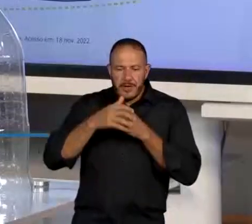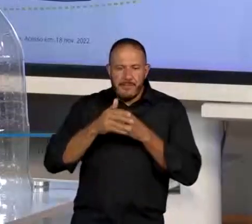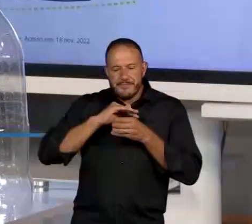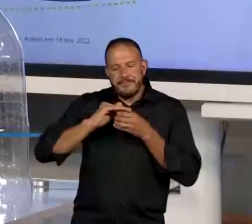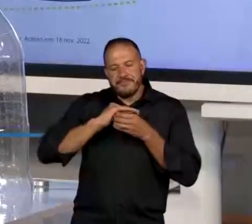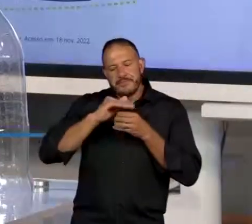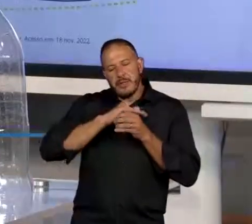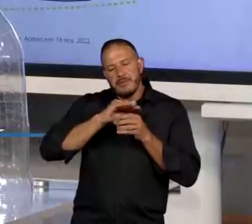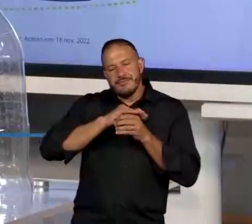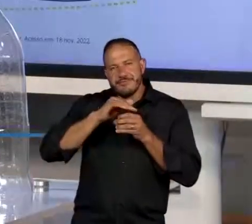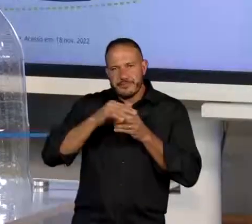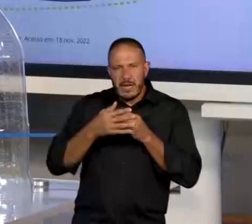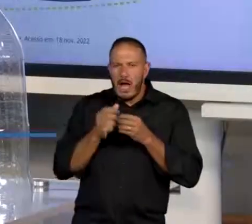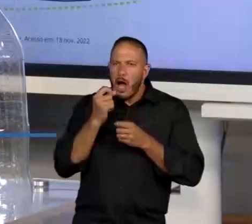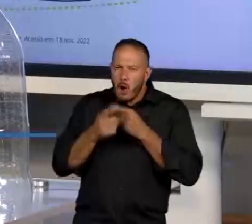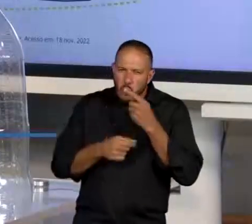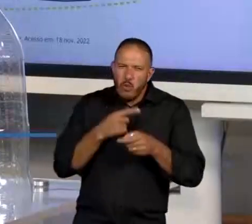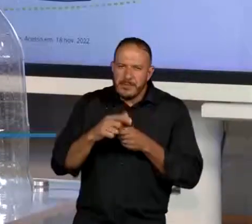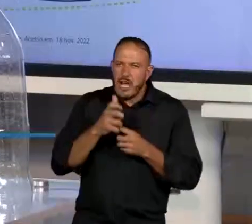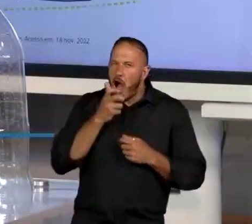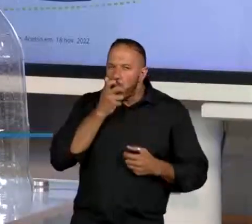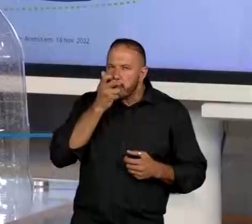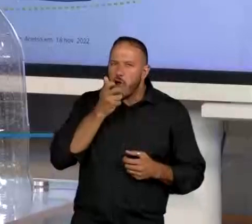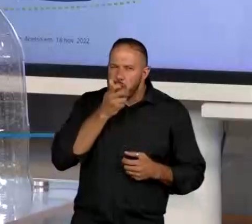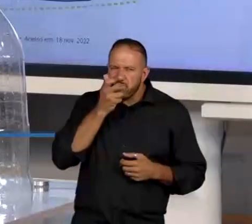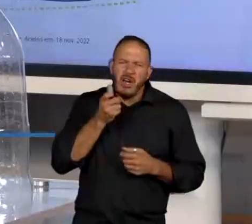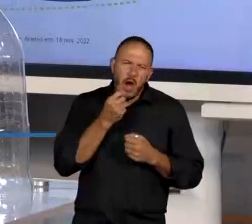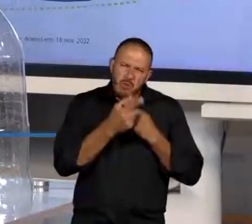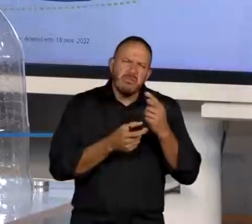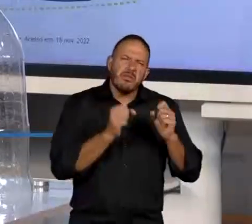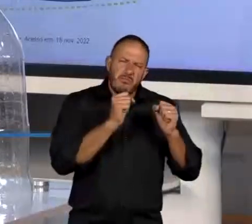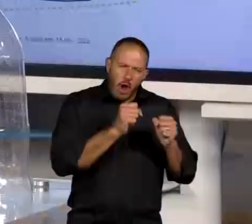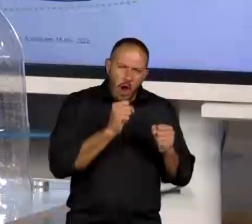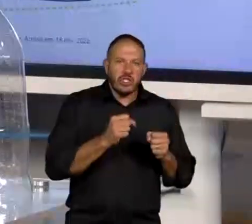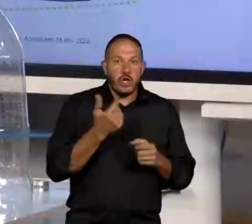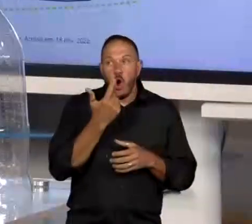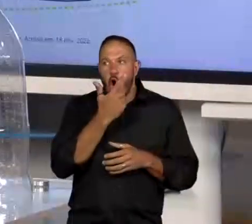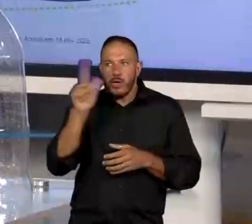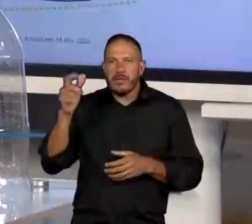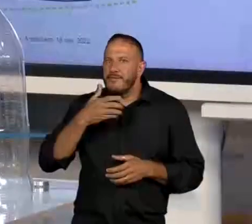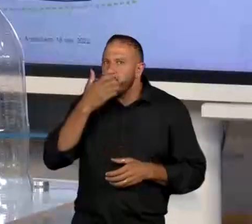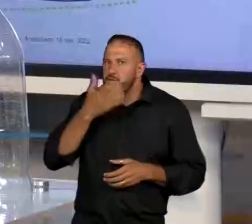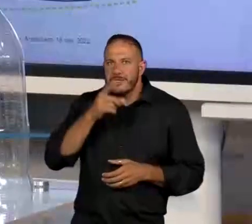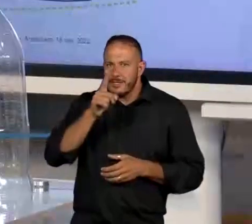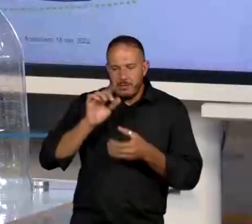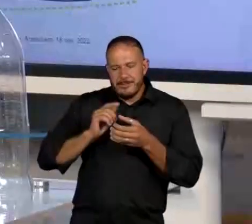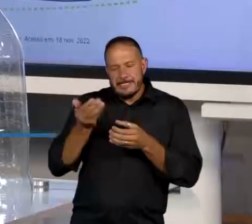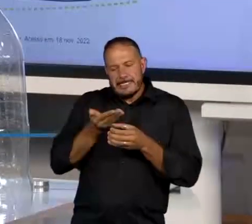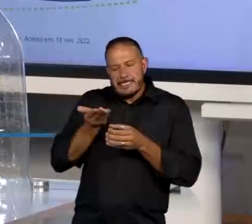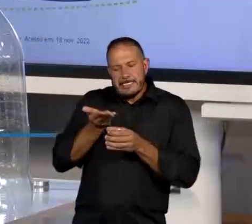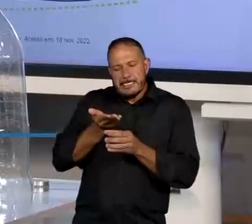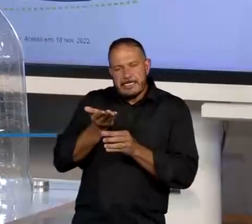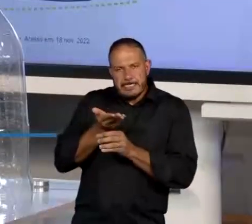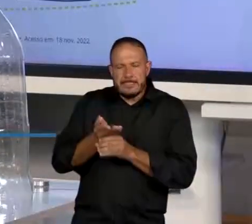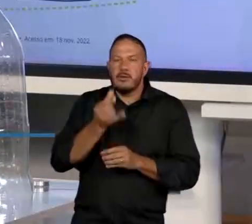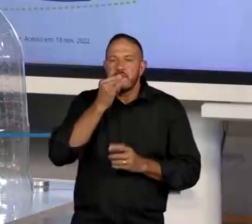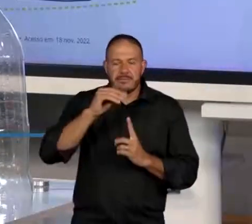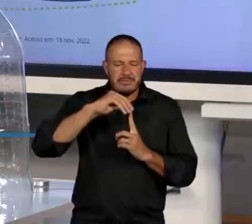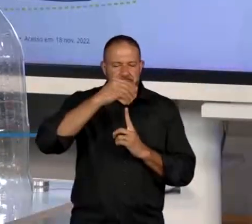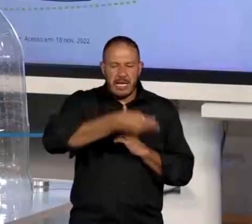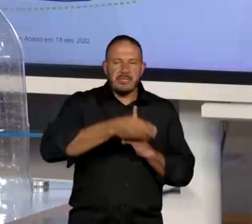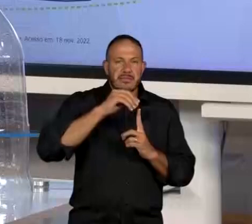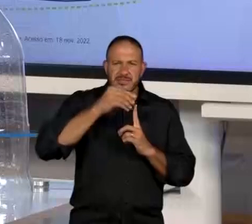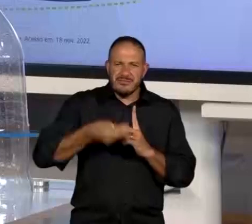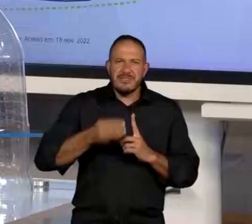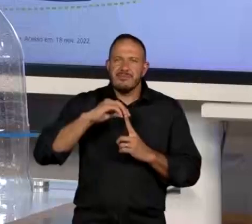nós podemos comer. Existem inúmeras receitas hoje. Mas, e se você não quiser? A casca de banana, por exemplo, eu